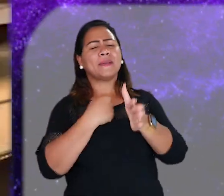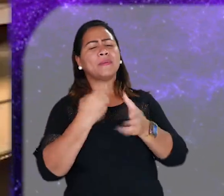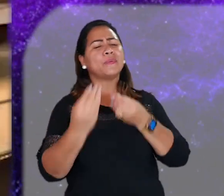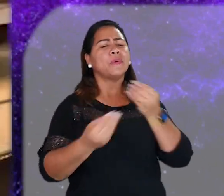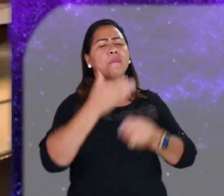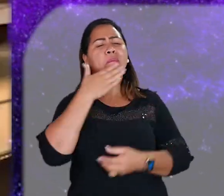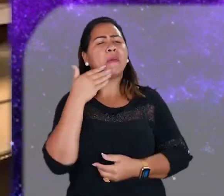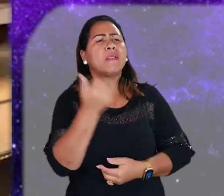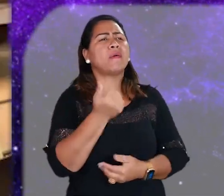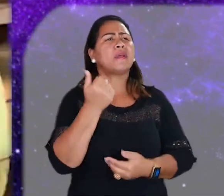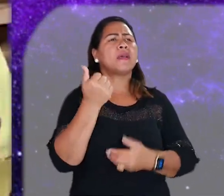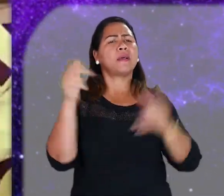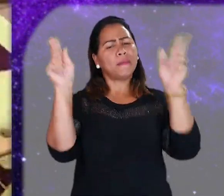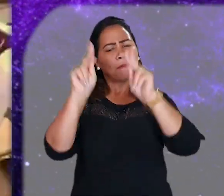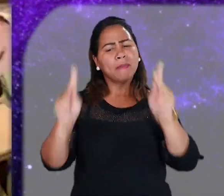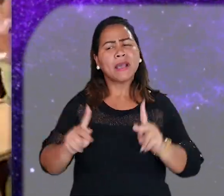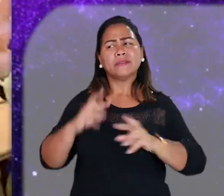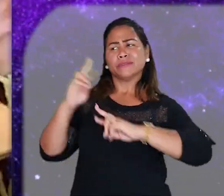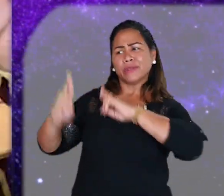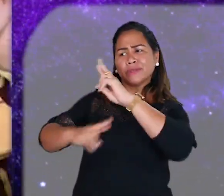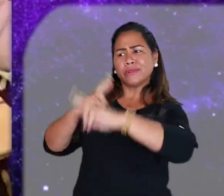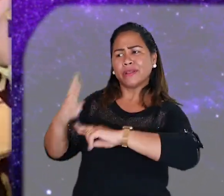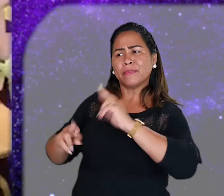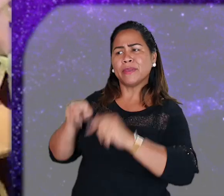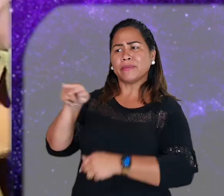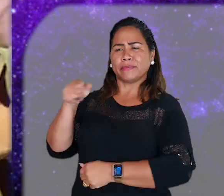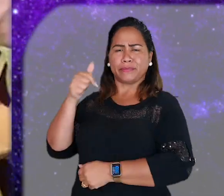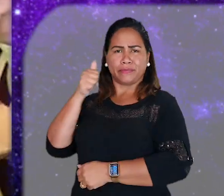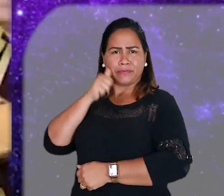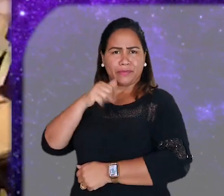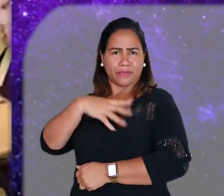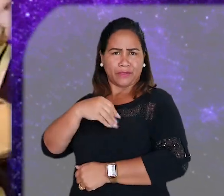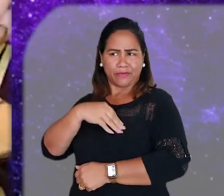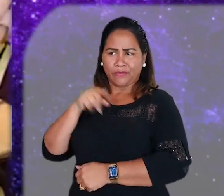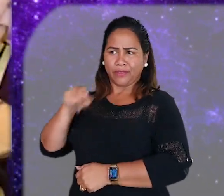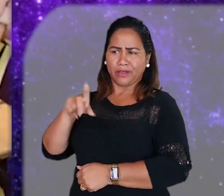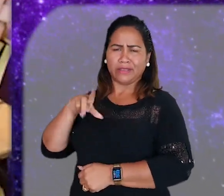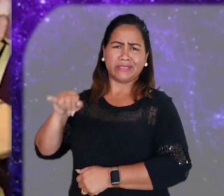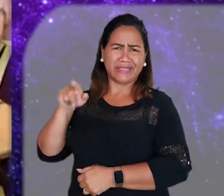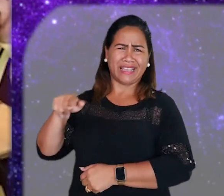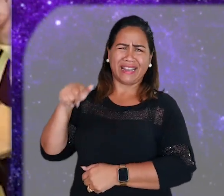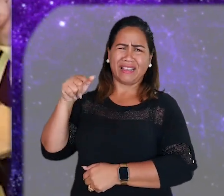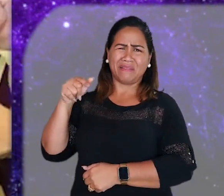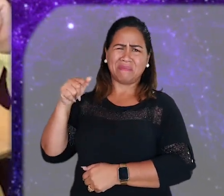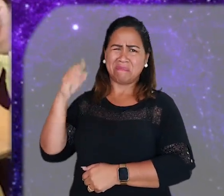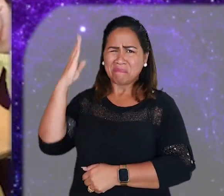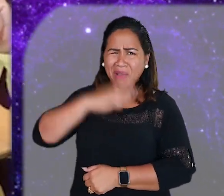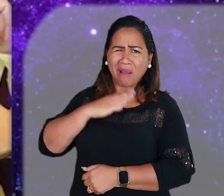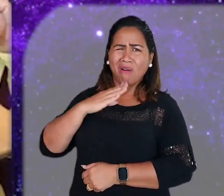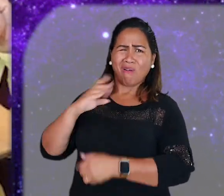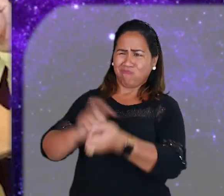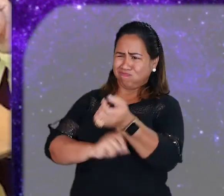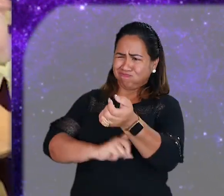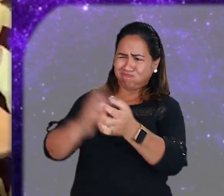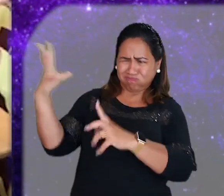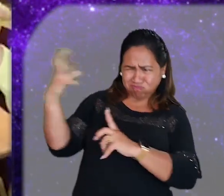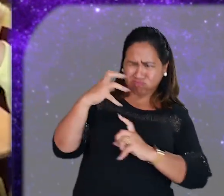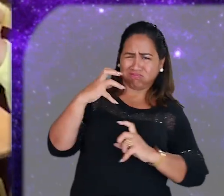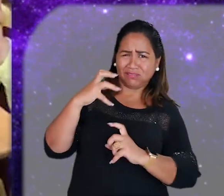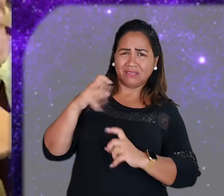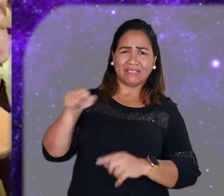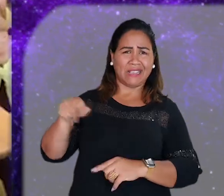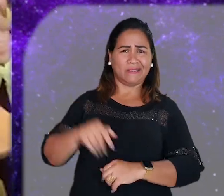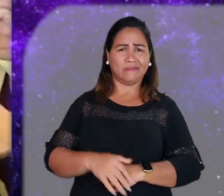melhorar a harmonia com a minha filha sendo que o mau humor vem